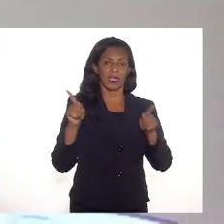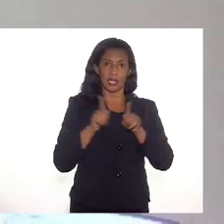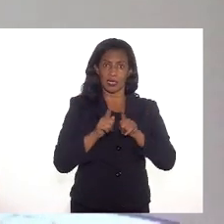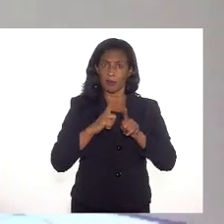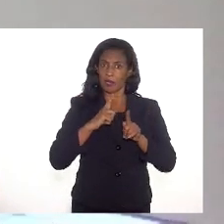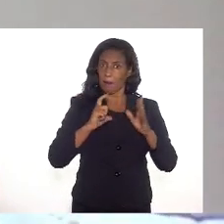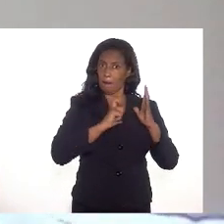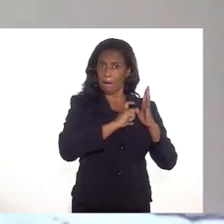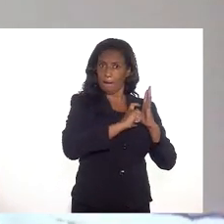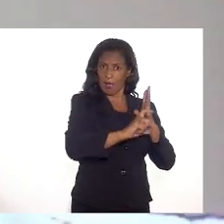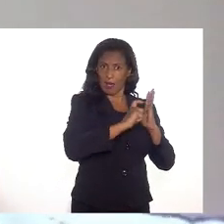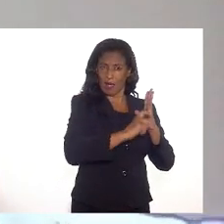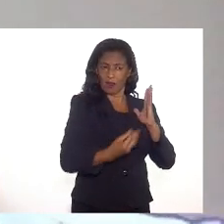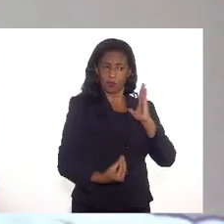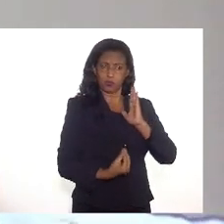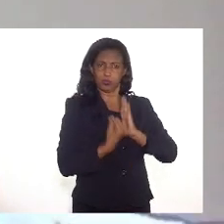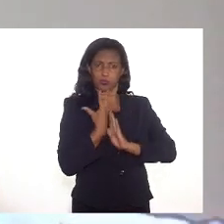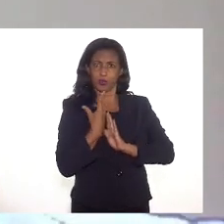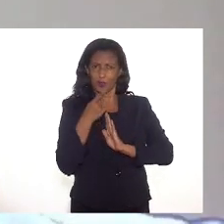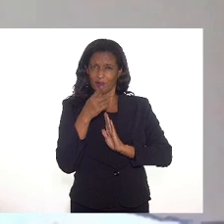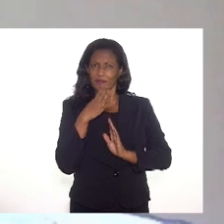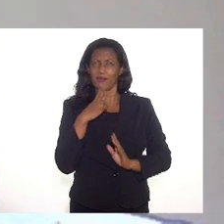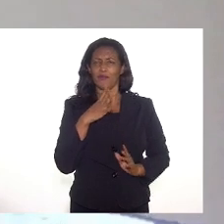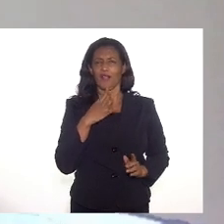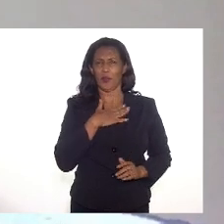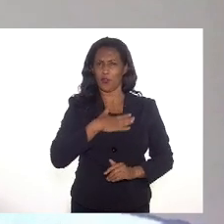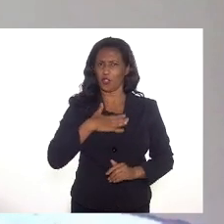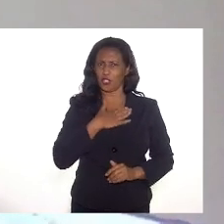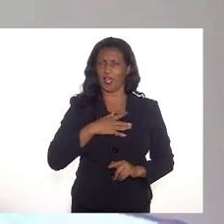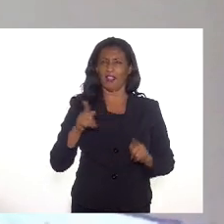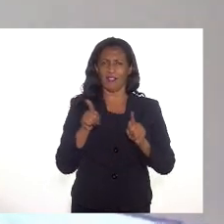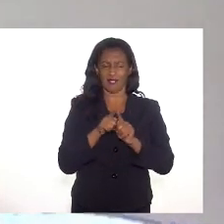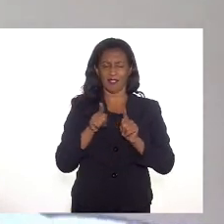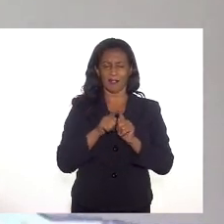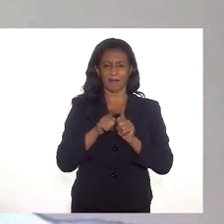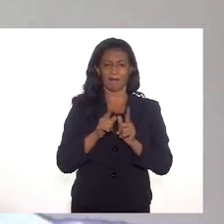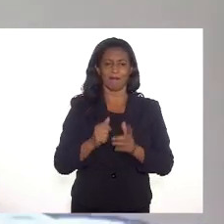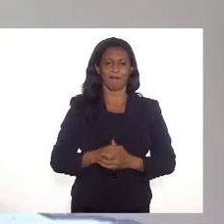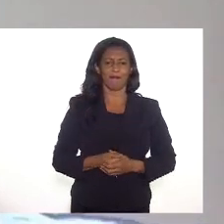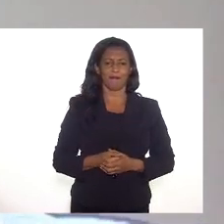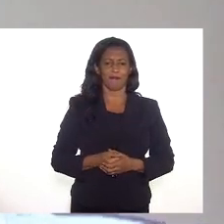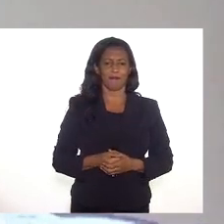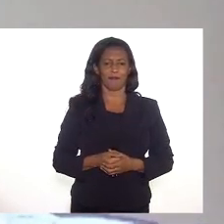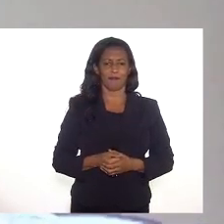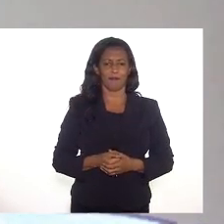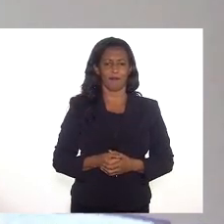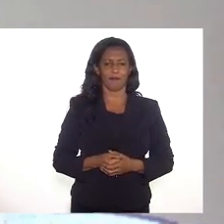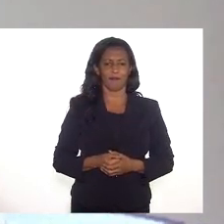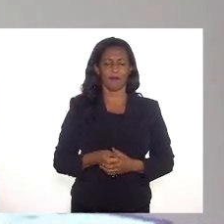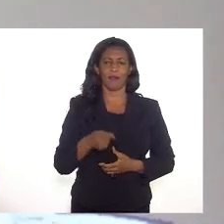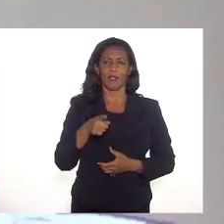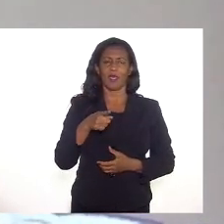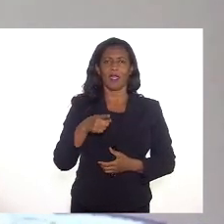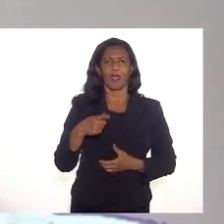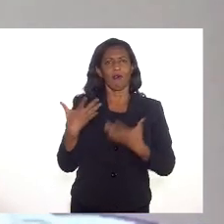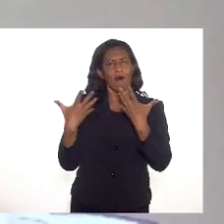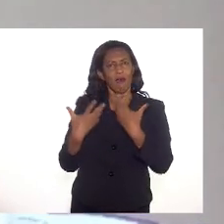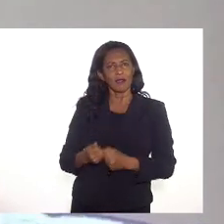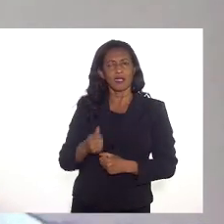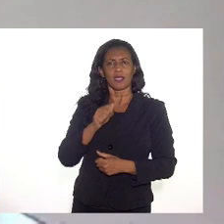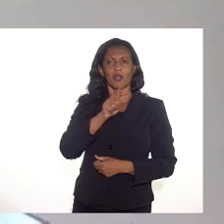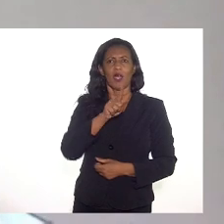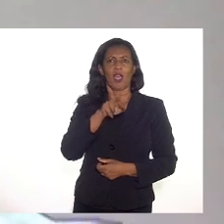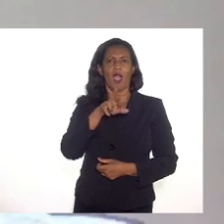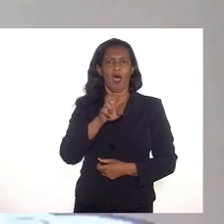parágrafo Tiajú e vossa excelência vai gostar muito que participa dessa luta na aliás desde o início admitindo a possibilidade que a AG